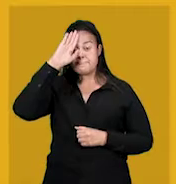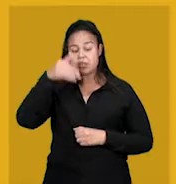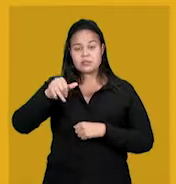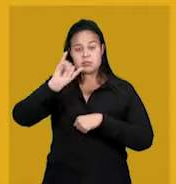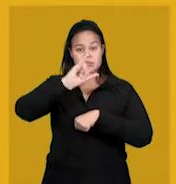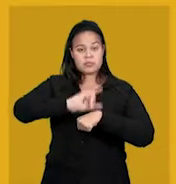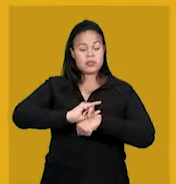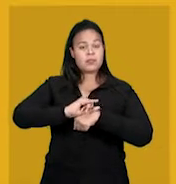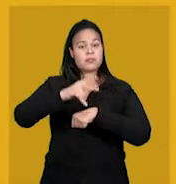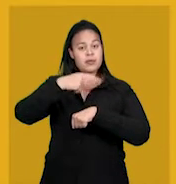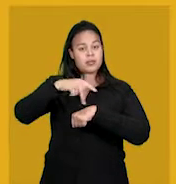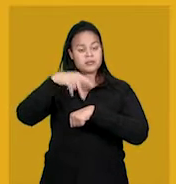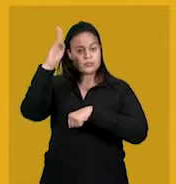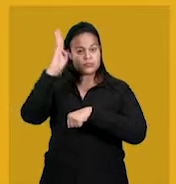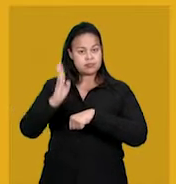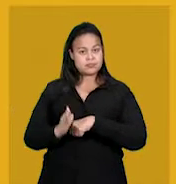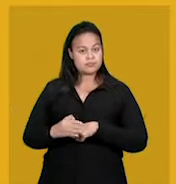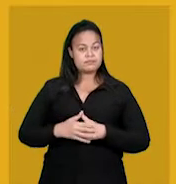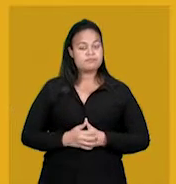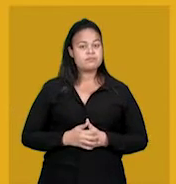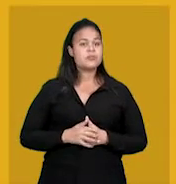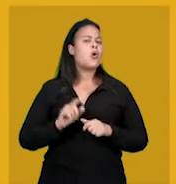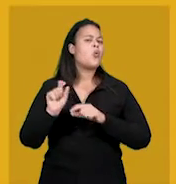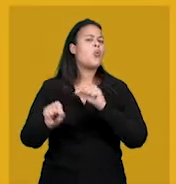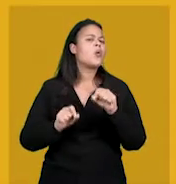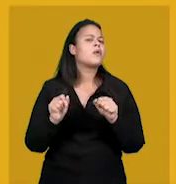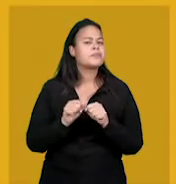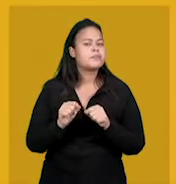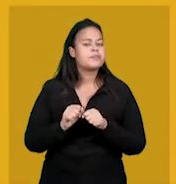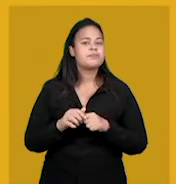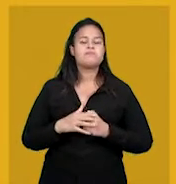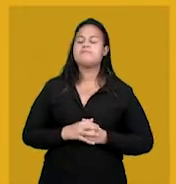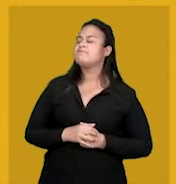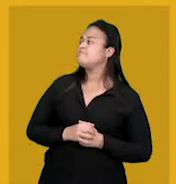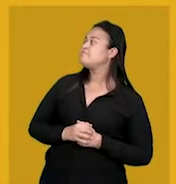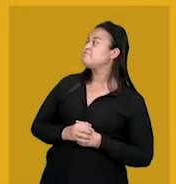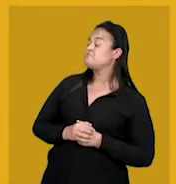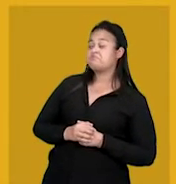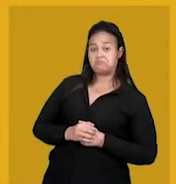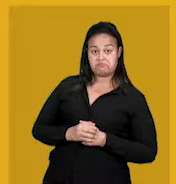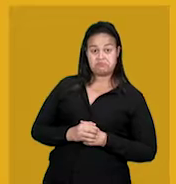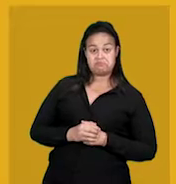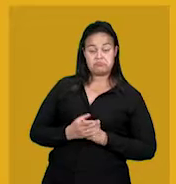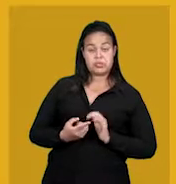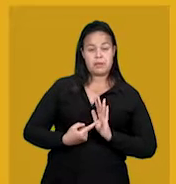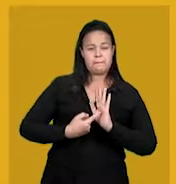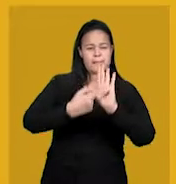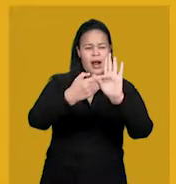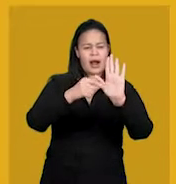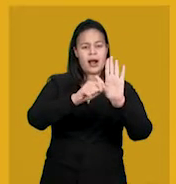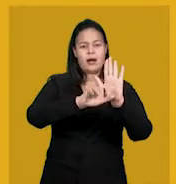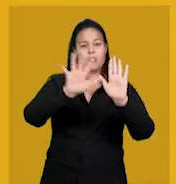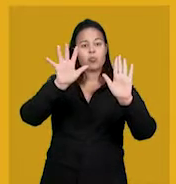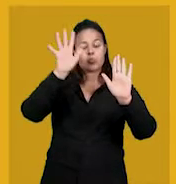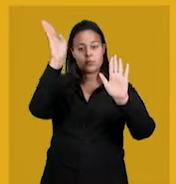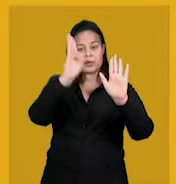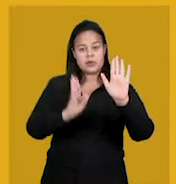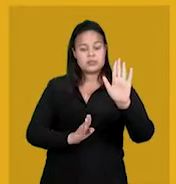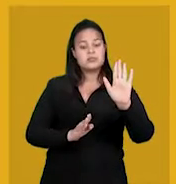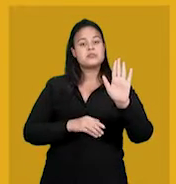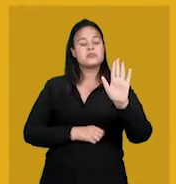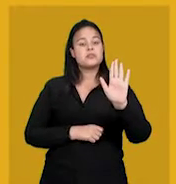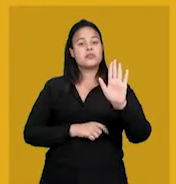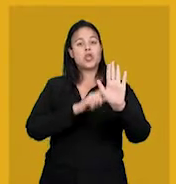do Brasil. Então, o que eu faço? Olha como que o Brasil está destacado de uma outra cor e os países do entorno do Brasil